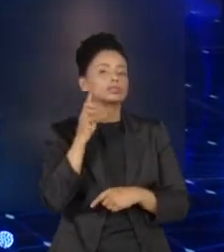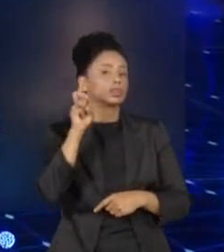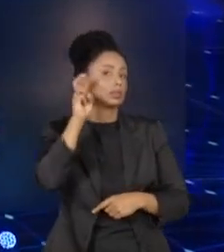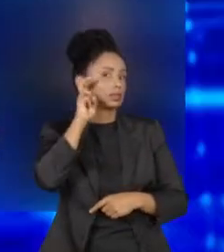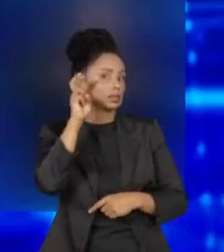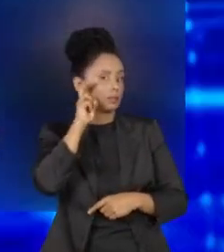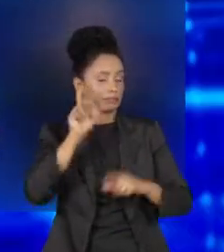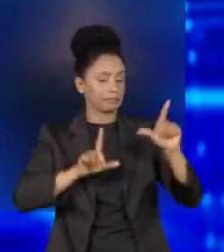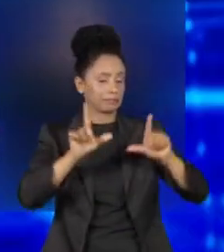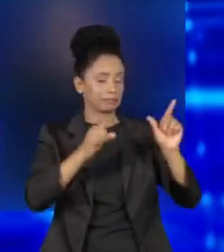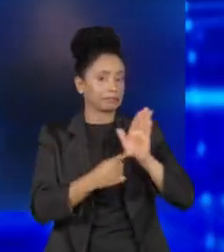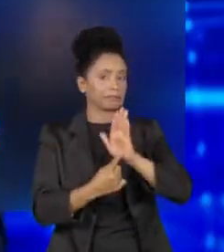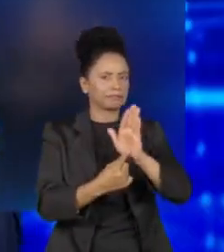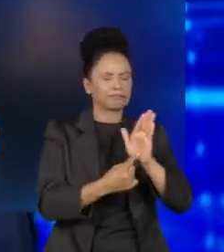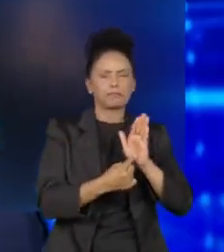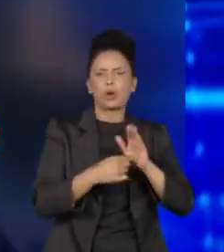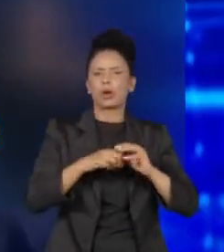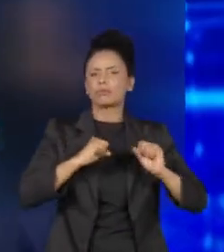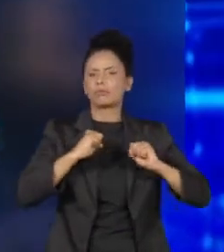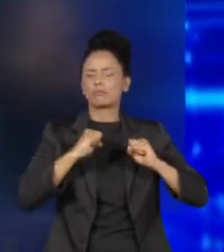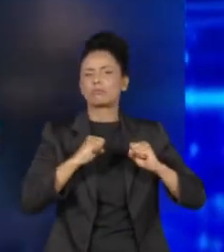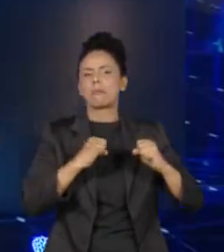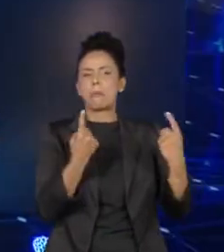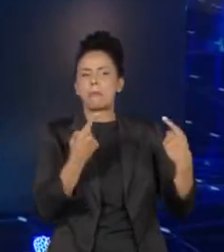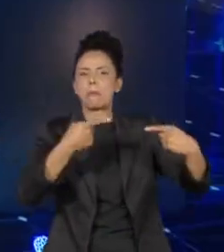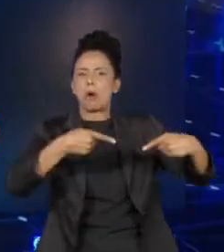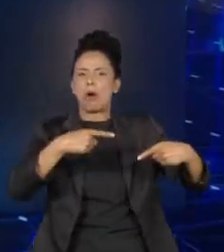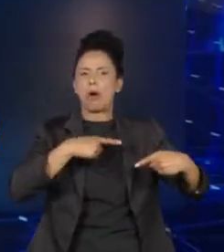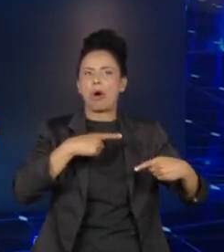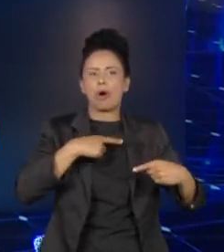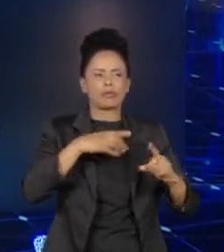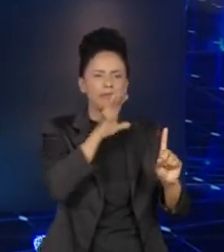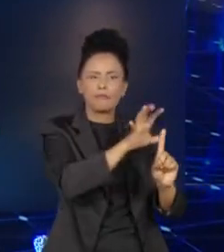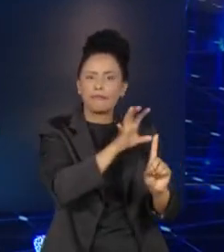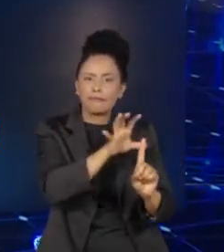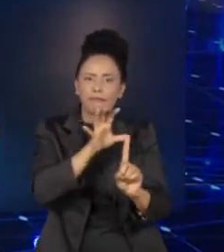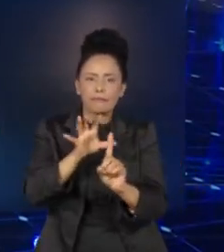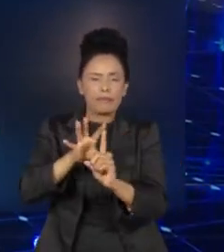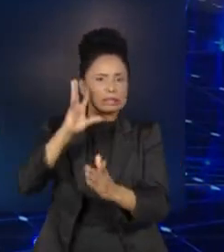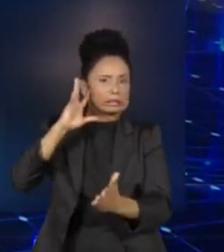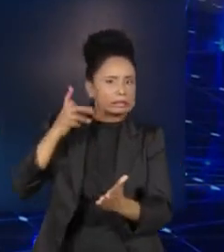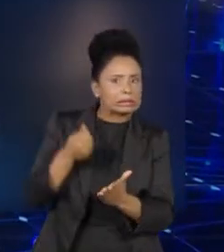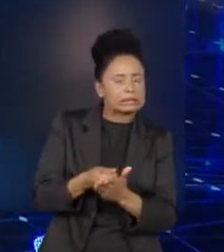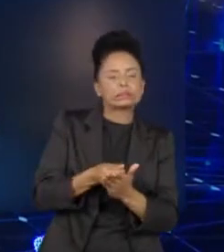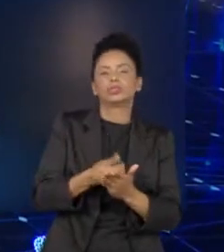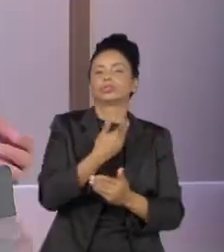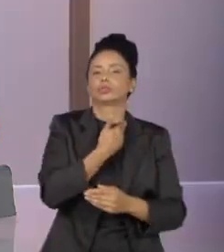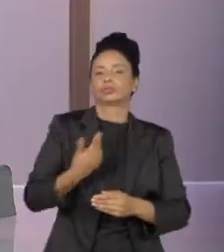quinta-feira na TV argumentos para conquistar votos decisivos na disputa pelo governo de São Paulo.